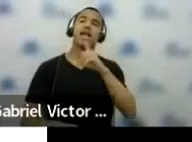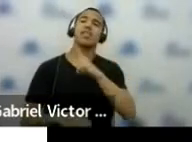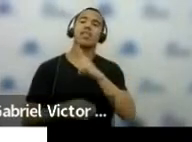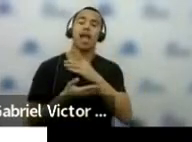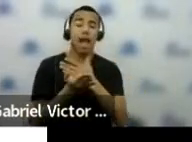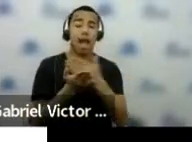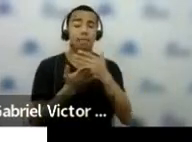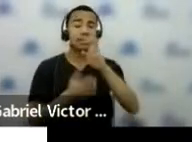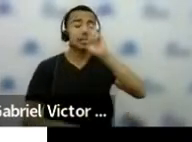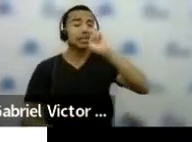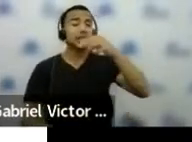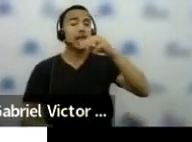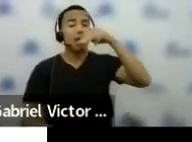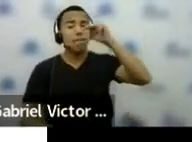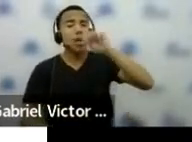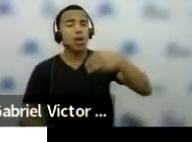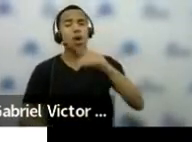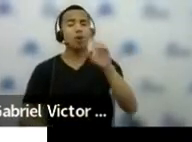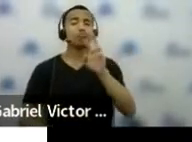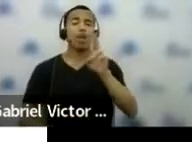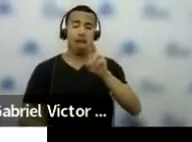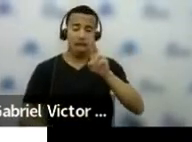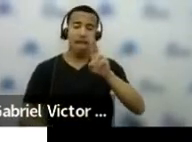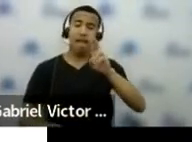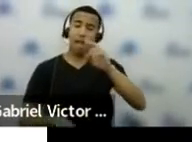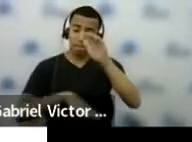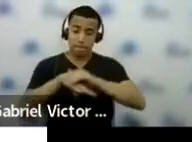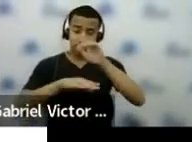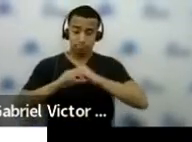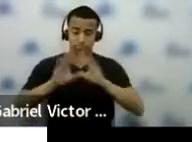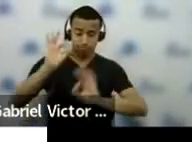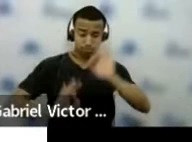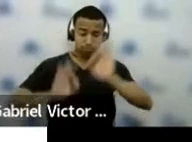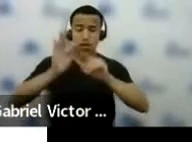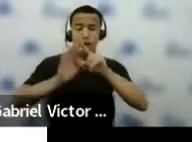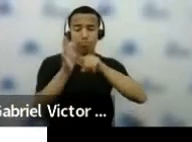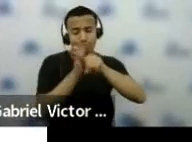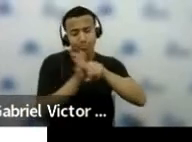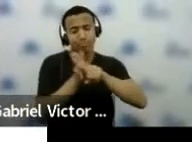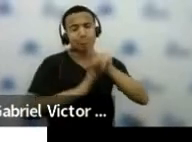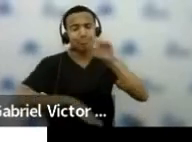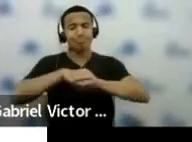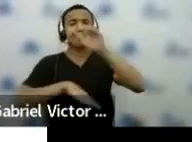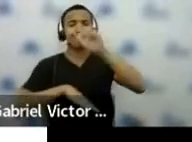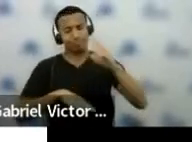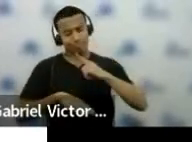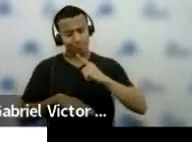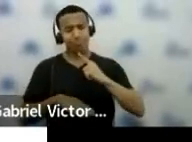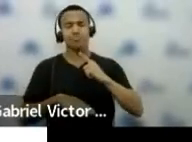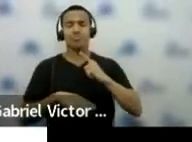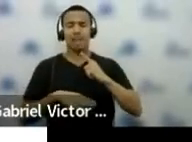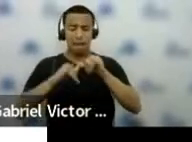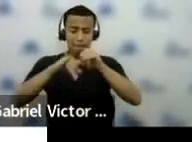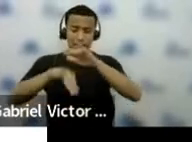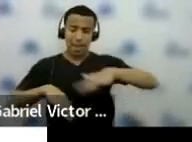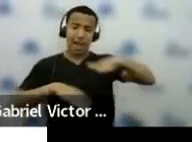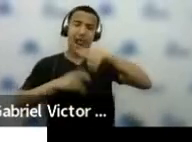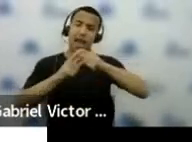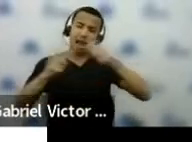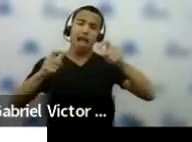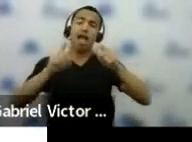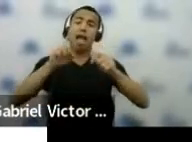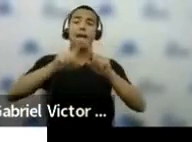de 5 milhões de reais, então são projetos maiores, mais estruturantes, com potencial de mercado grande, mas são